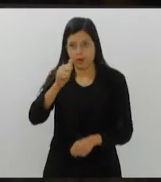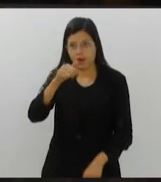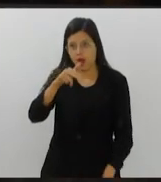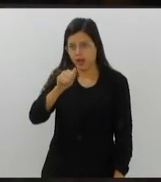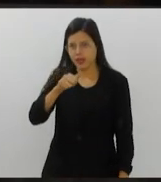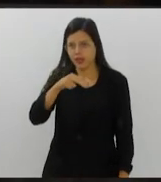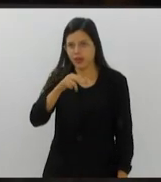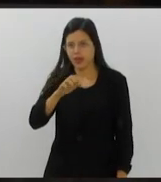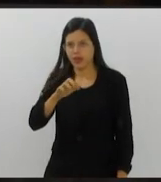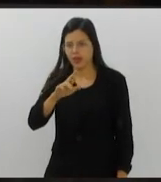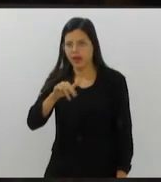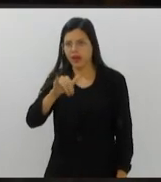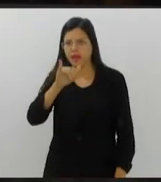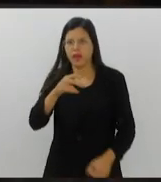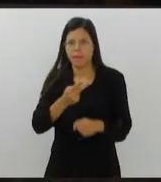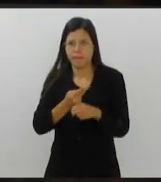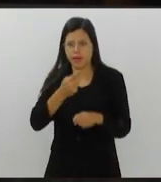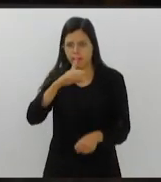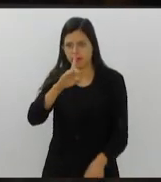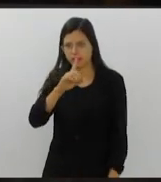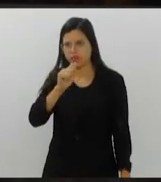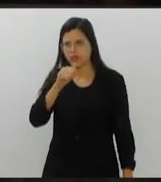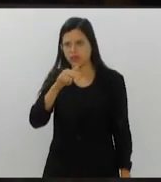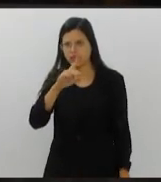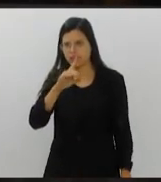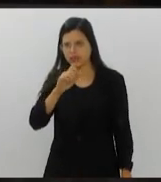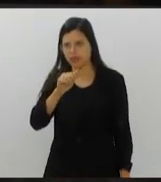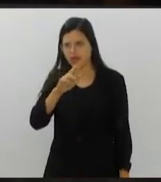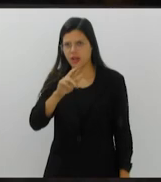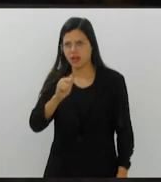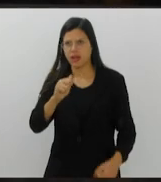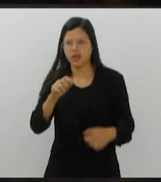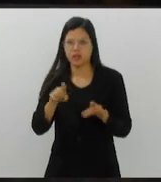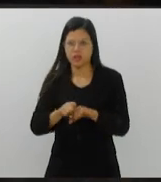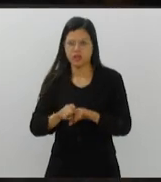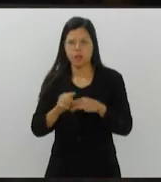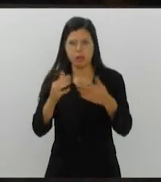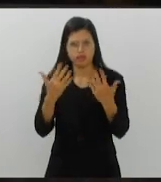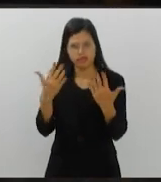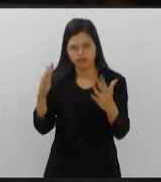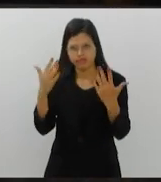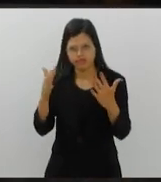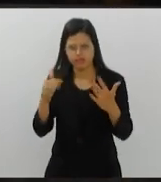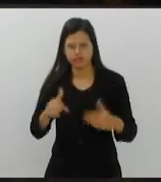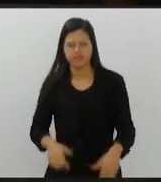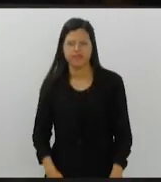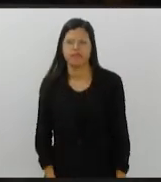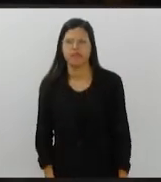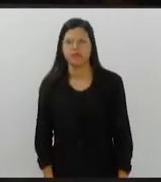prêmio Dandara e moções de aplausos, louvores e congratulações.